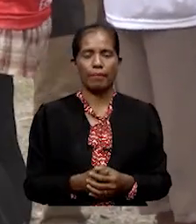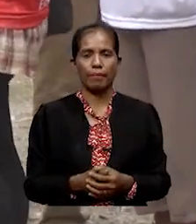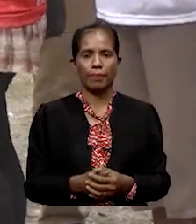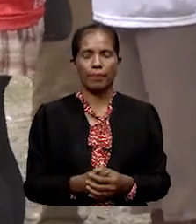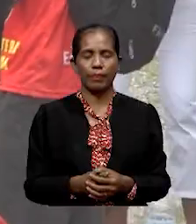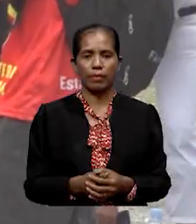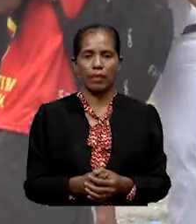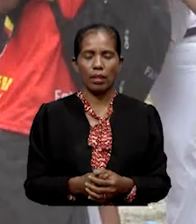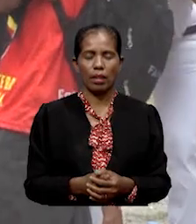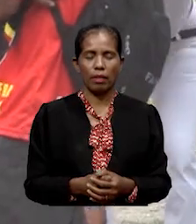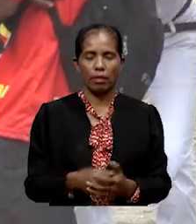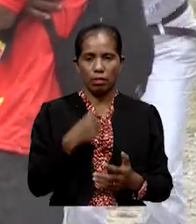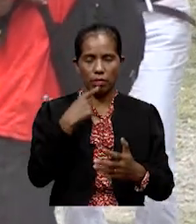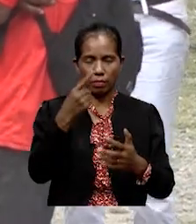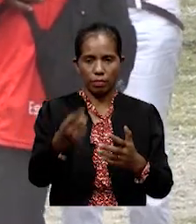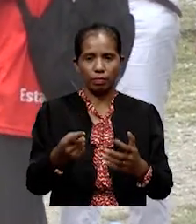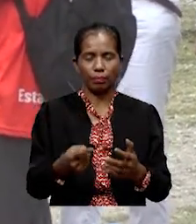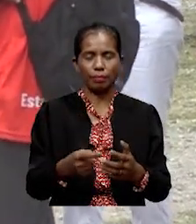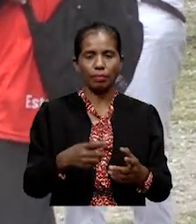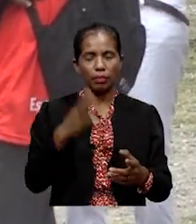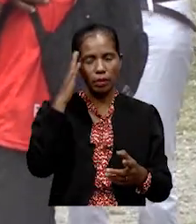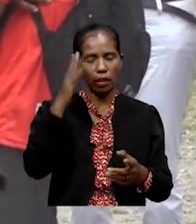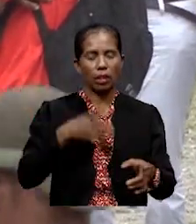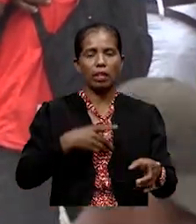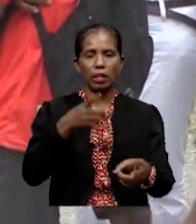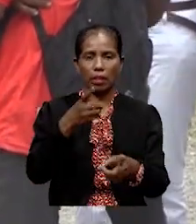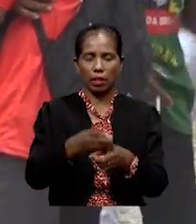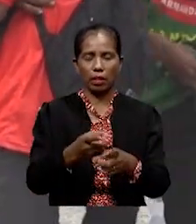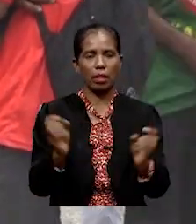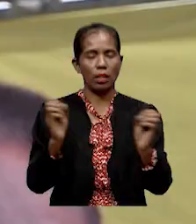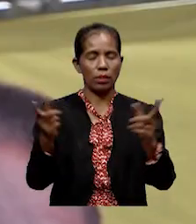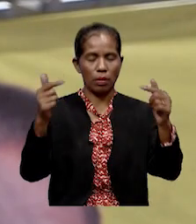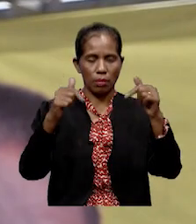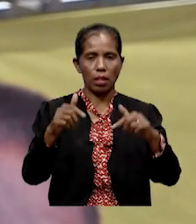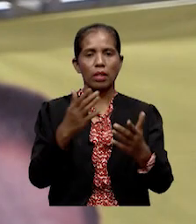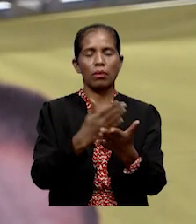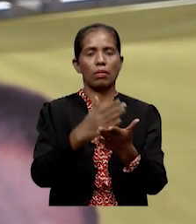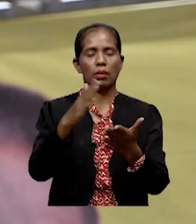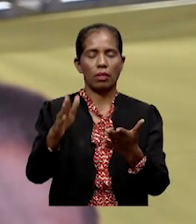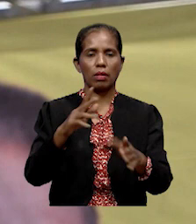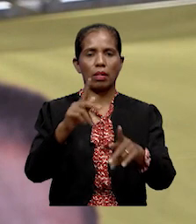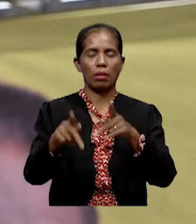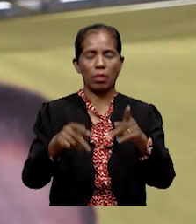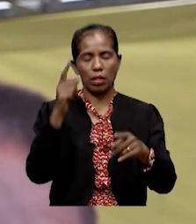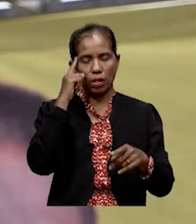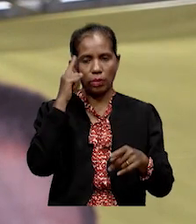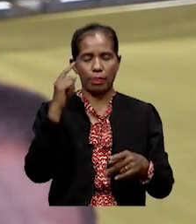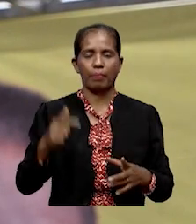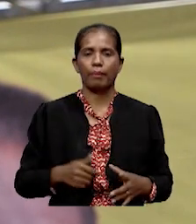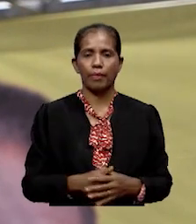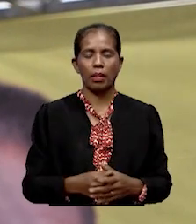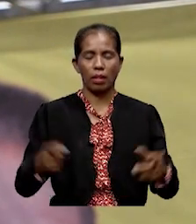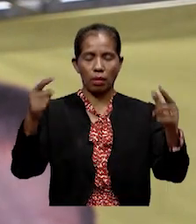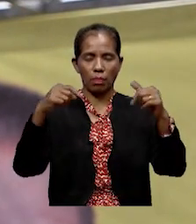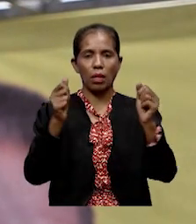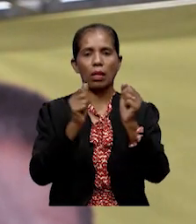mas reconhecimento de direito. Lá os mais para tu sossa é uma de consciência. Mais rolei